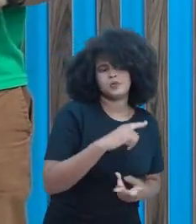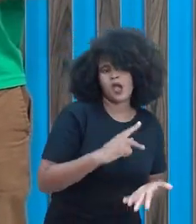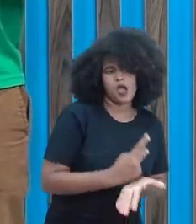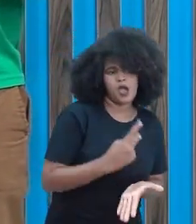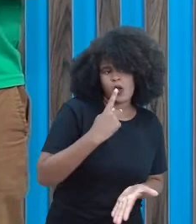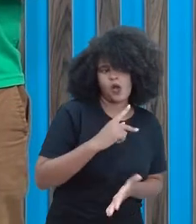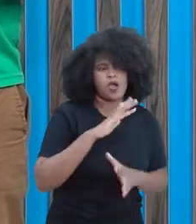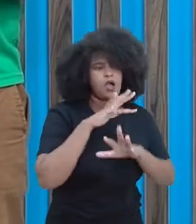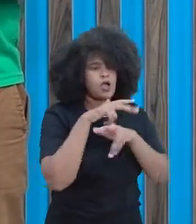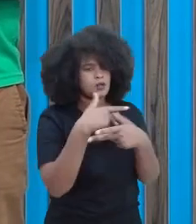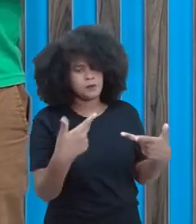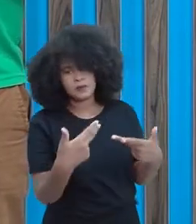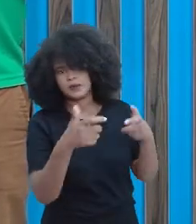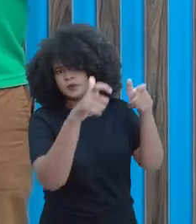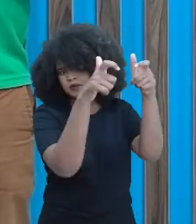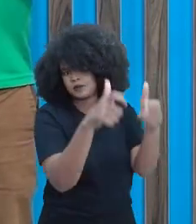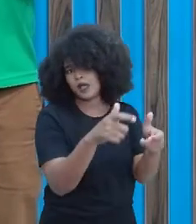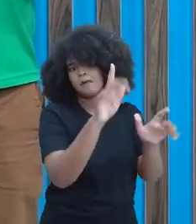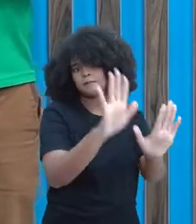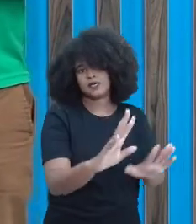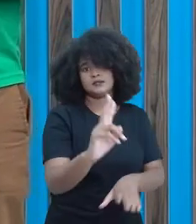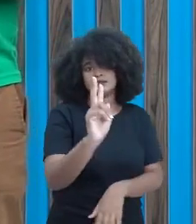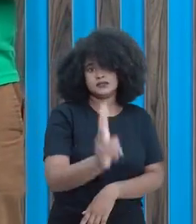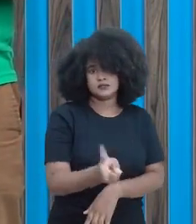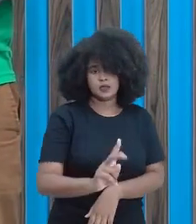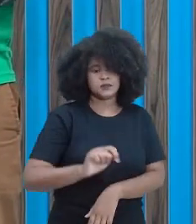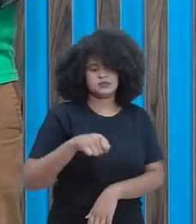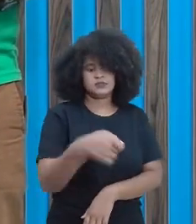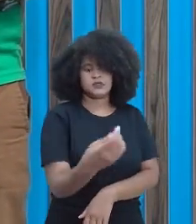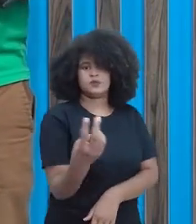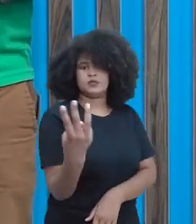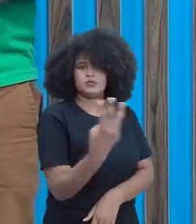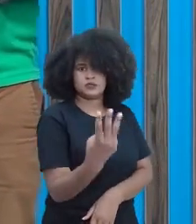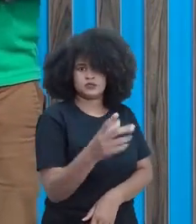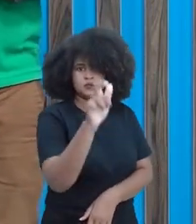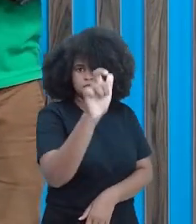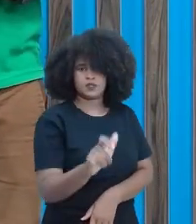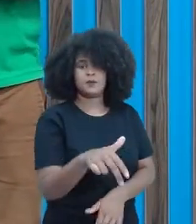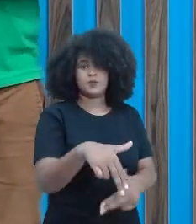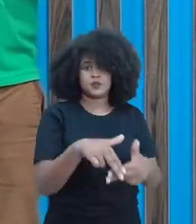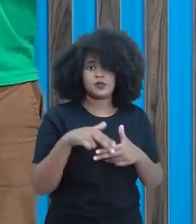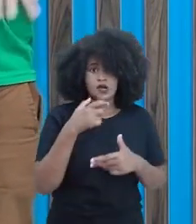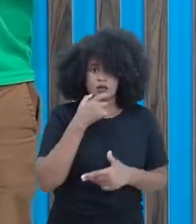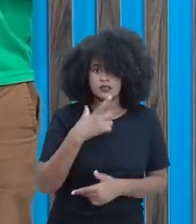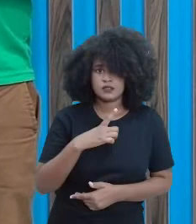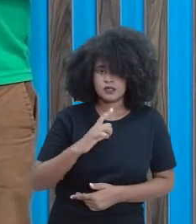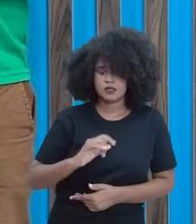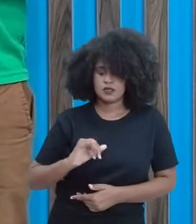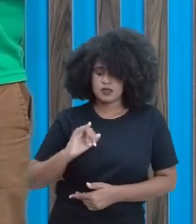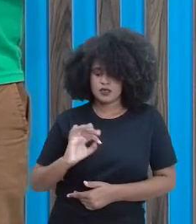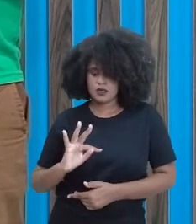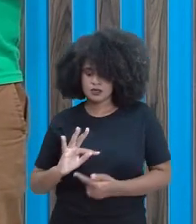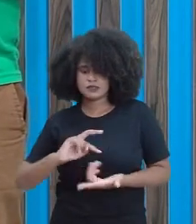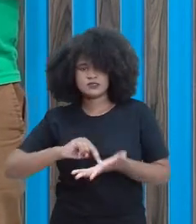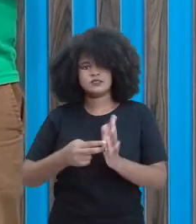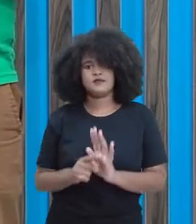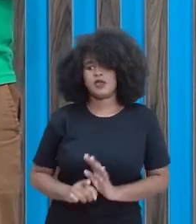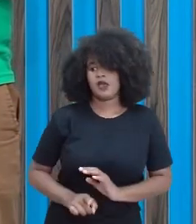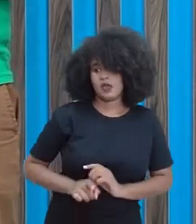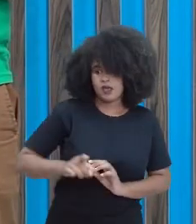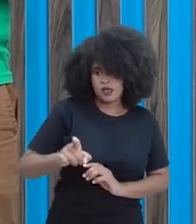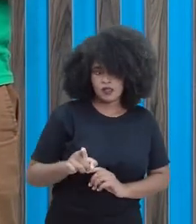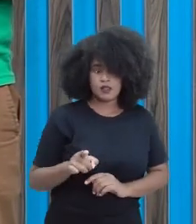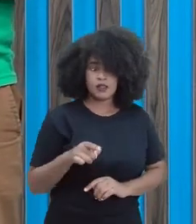um animal, um lugar, mas é terceira pessoa. Tanto é que em inglês existe o it, que é o ele ou ela, para o que não for seres